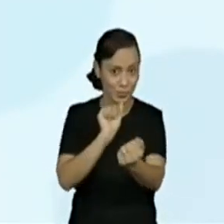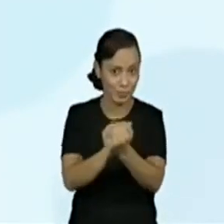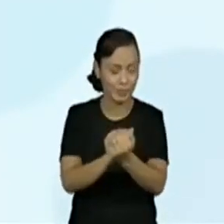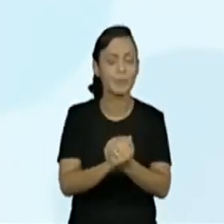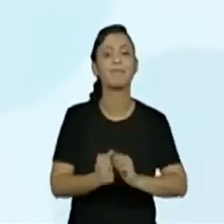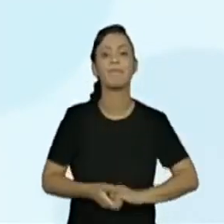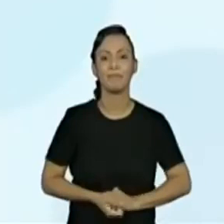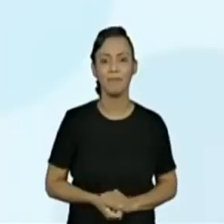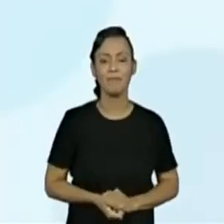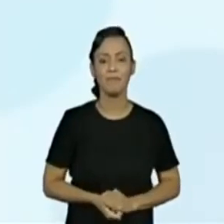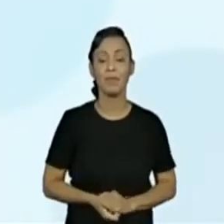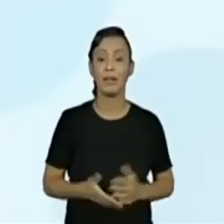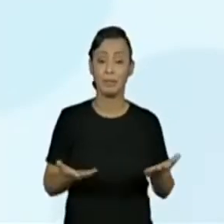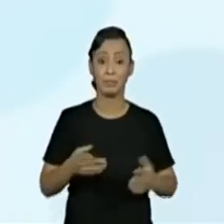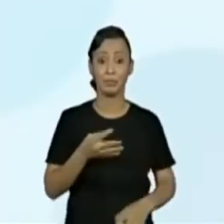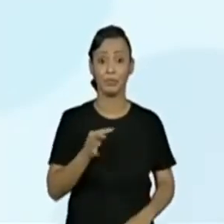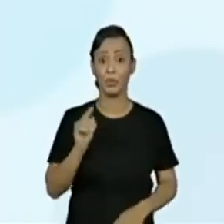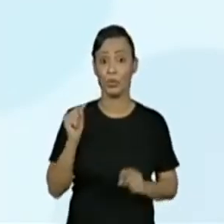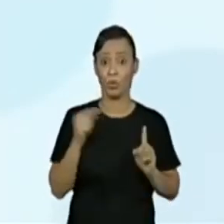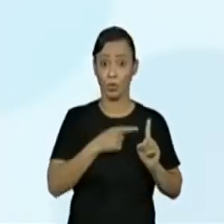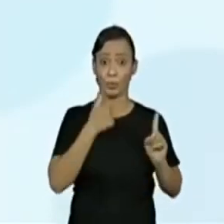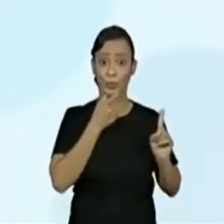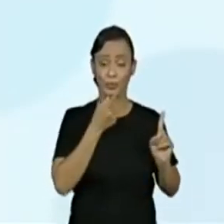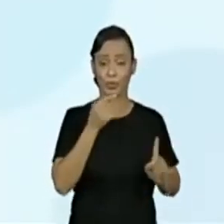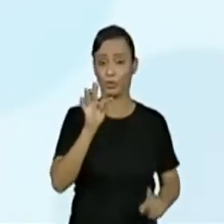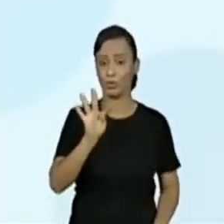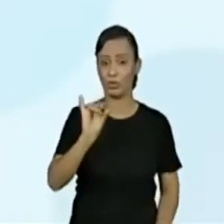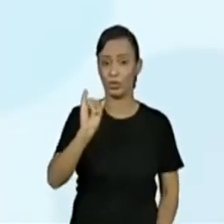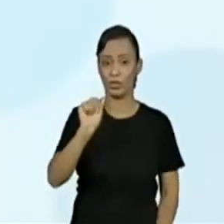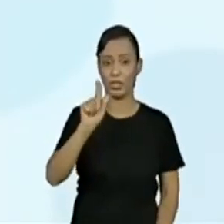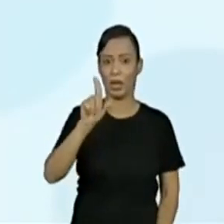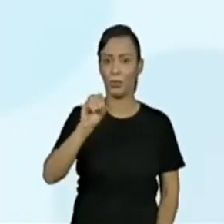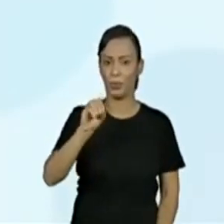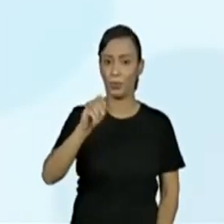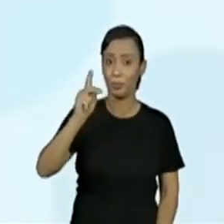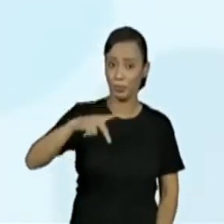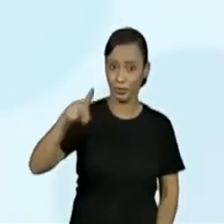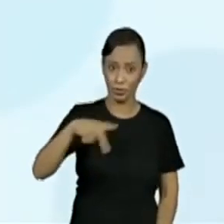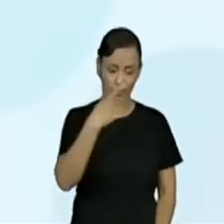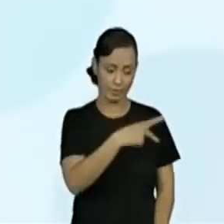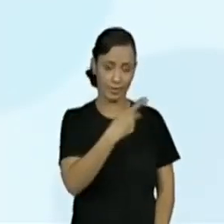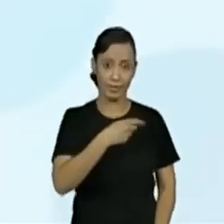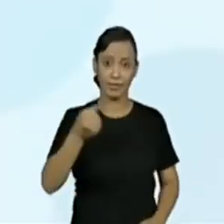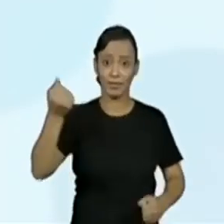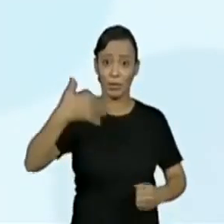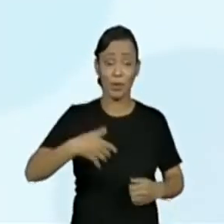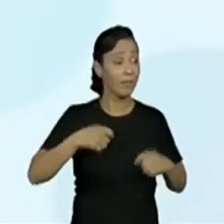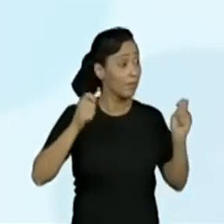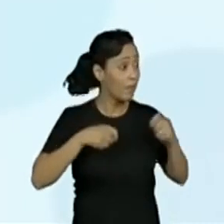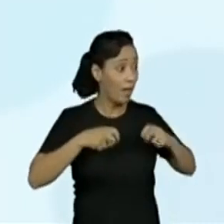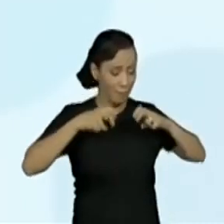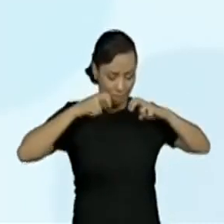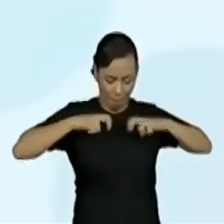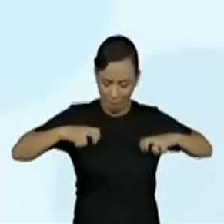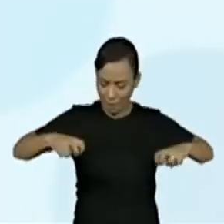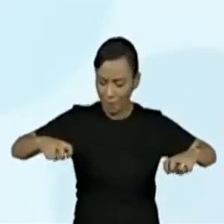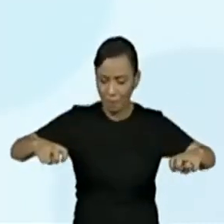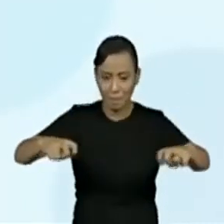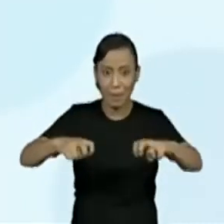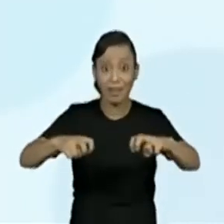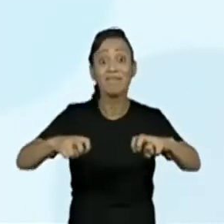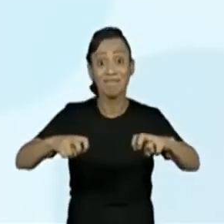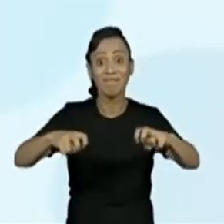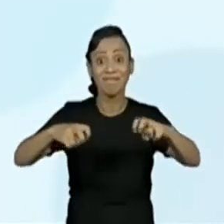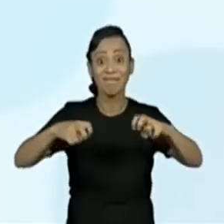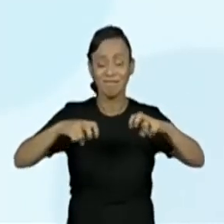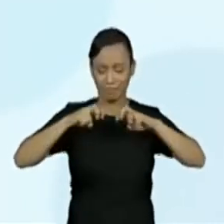A professora de Tiago, ela propôs uma roda de recitação de números. Olha